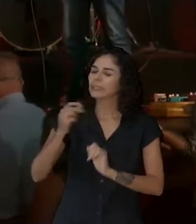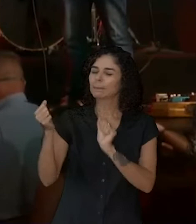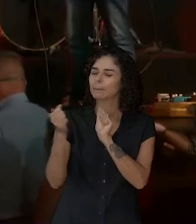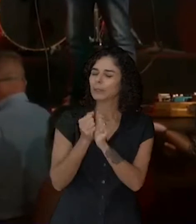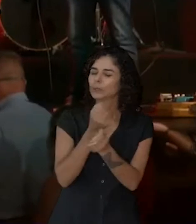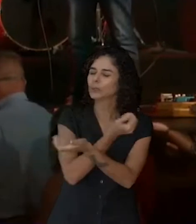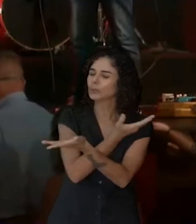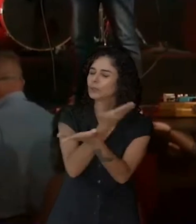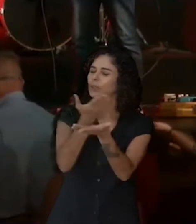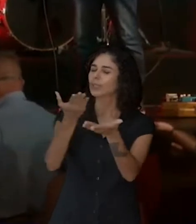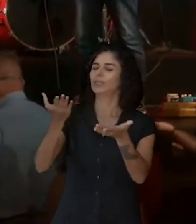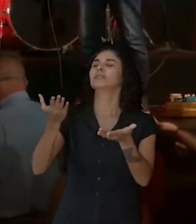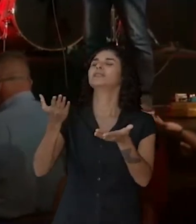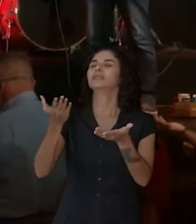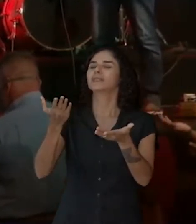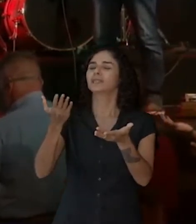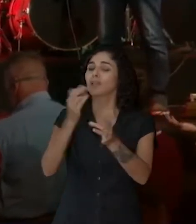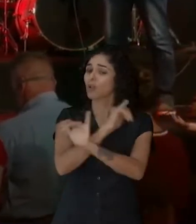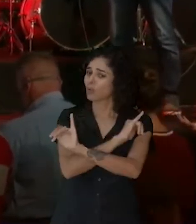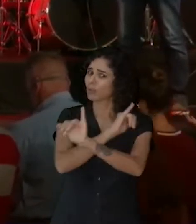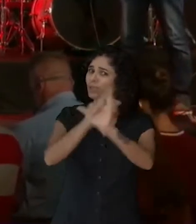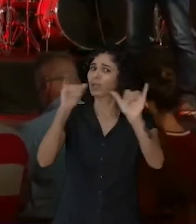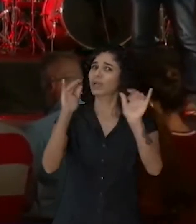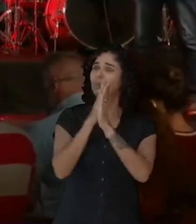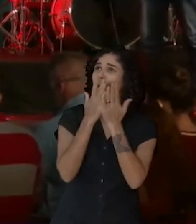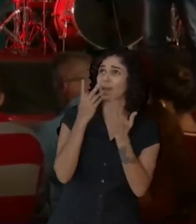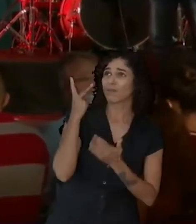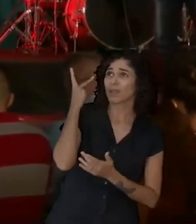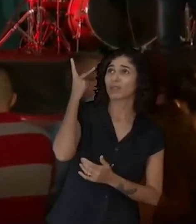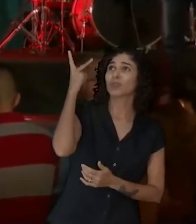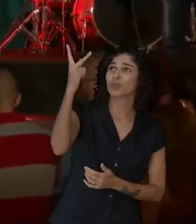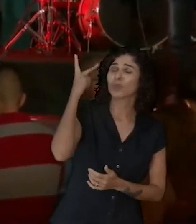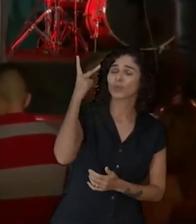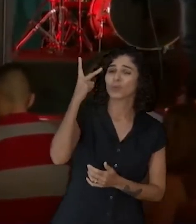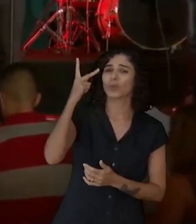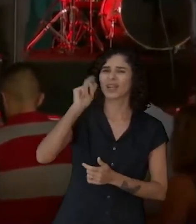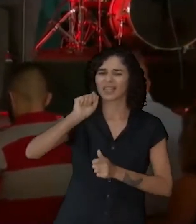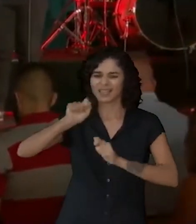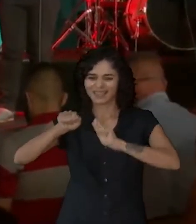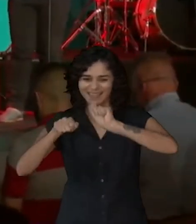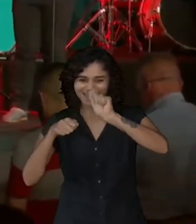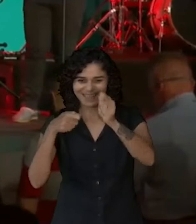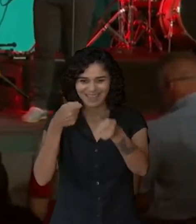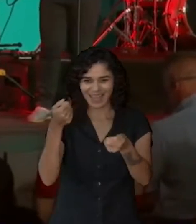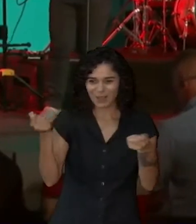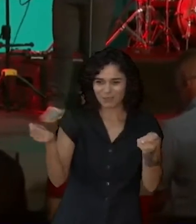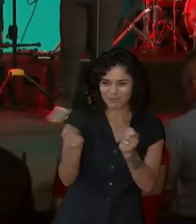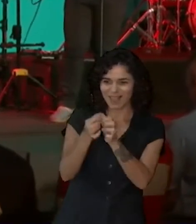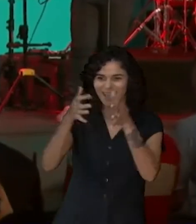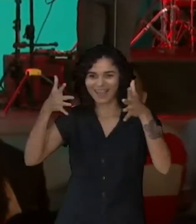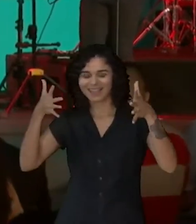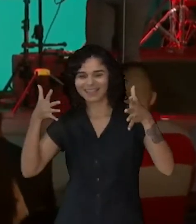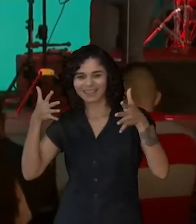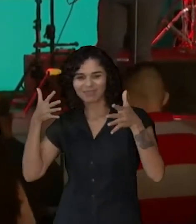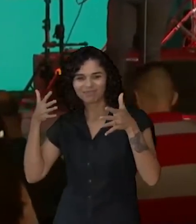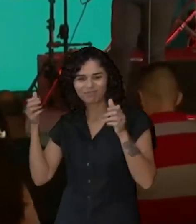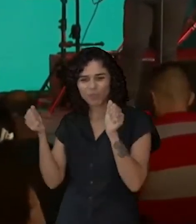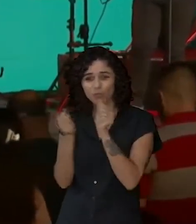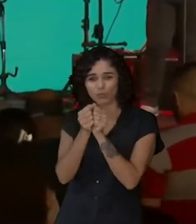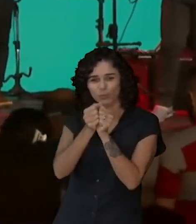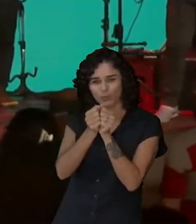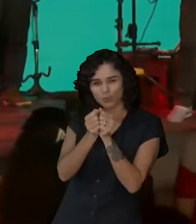vida deles eu declaro a tua palavra, que esses sinais seguirão aos que crerem. Em teu